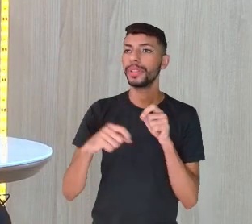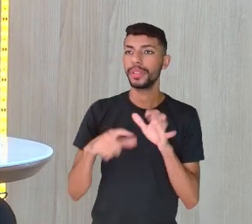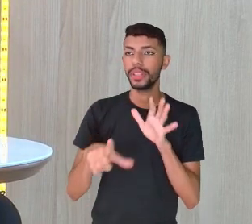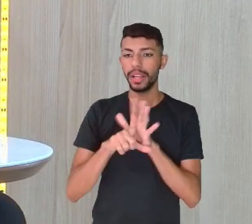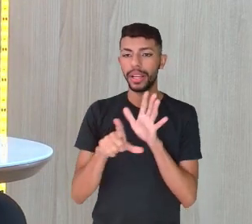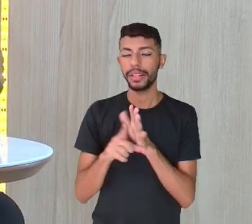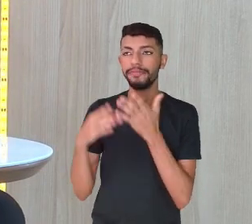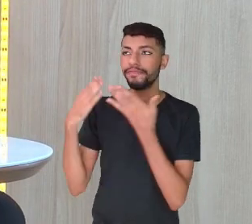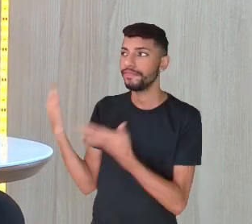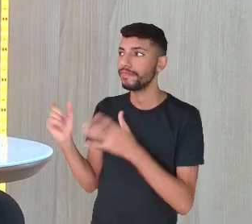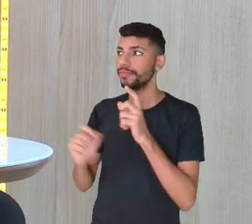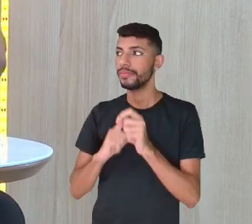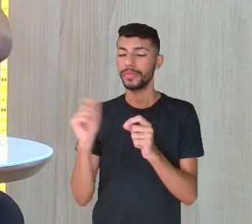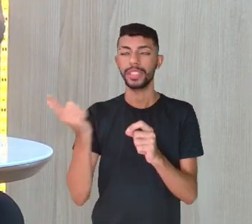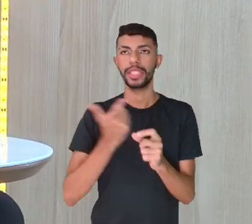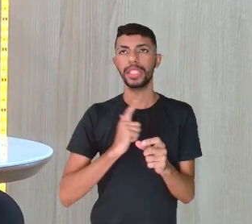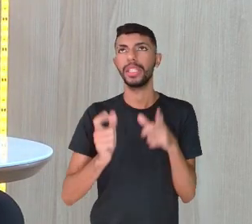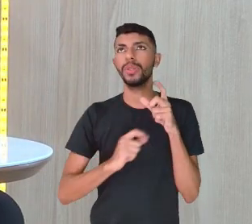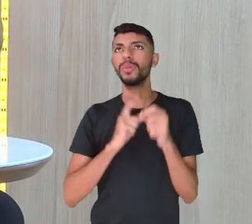têm como